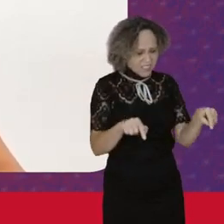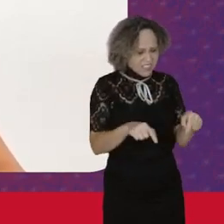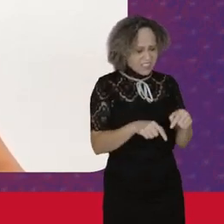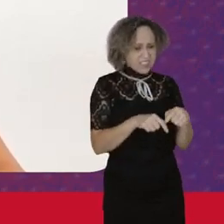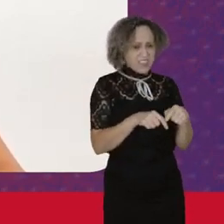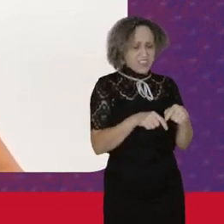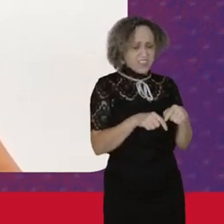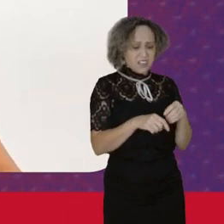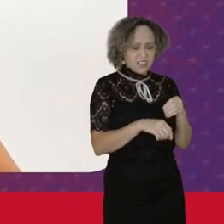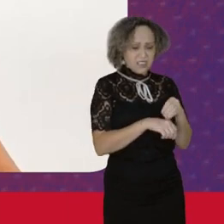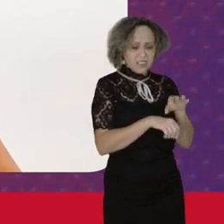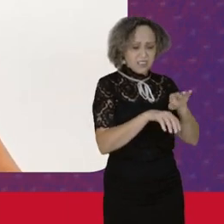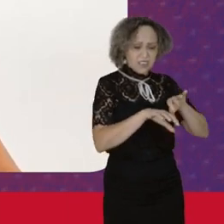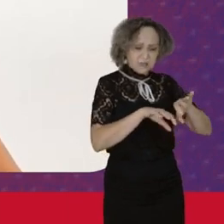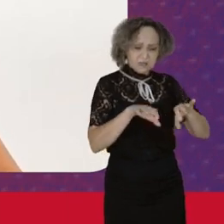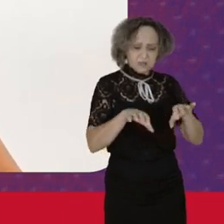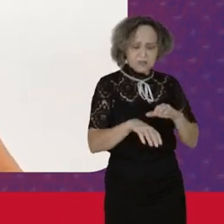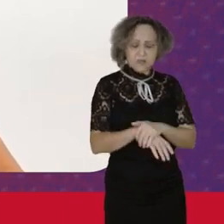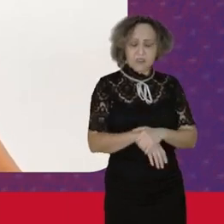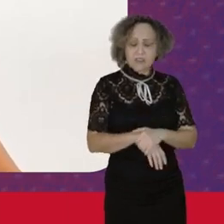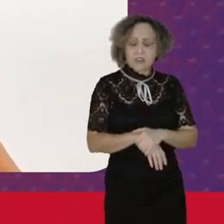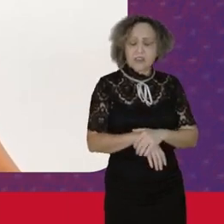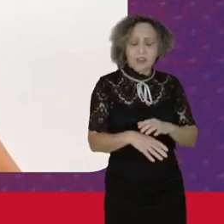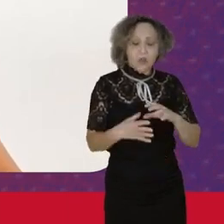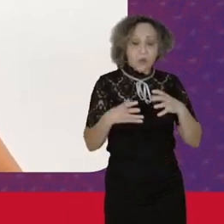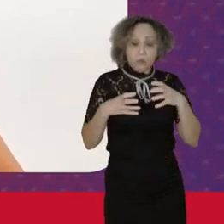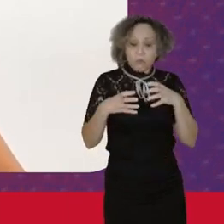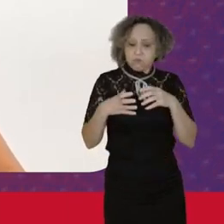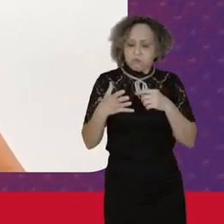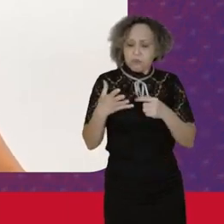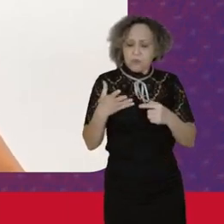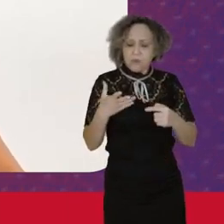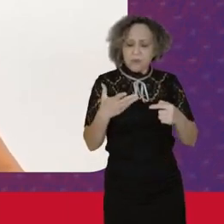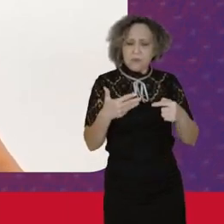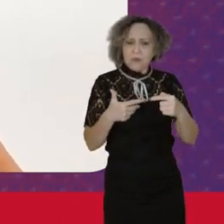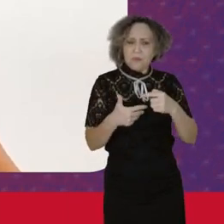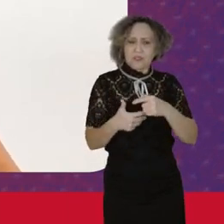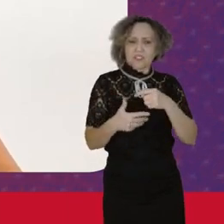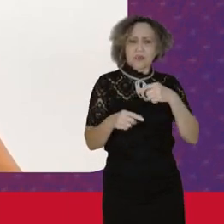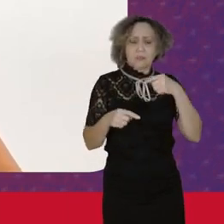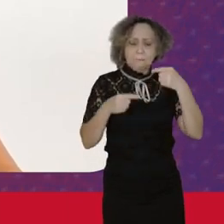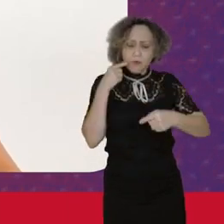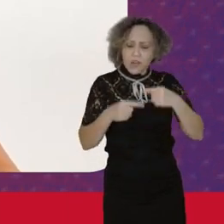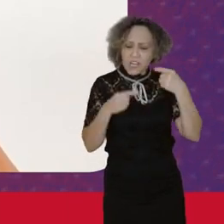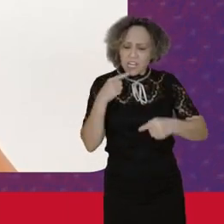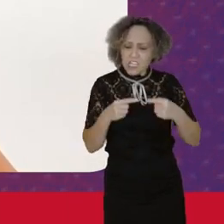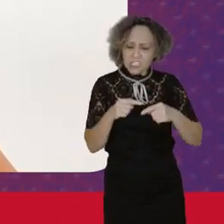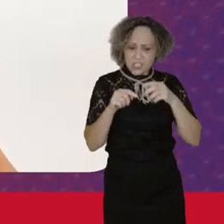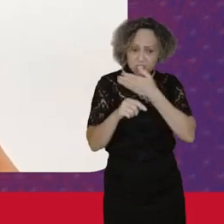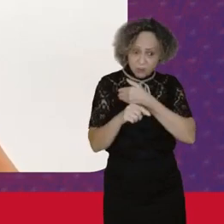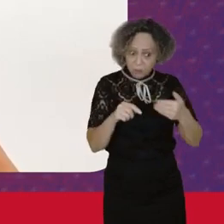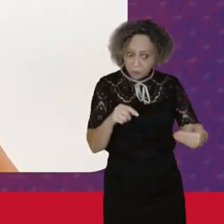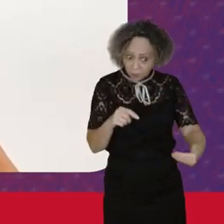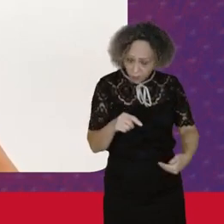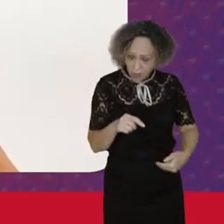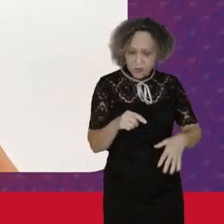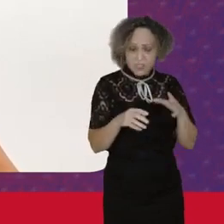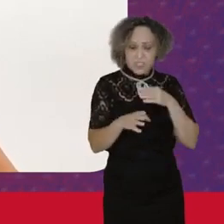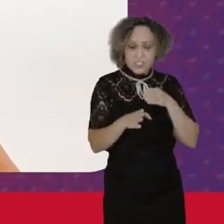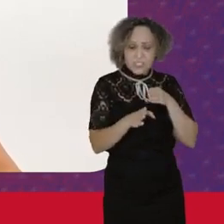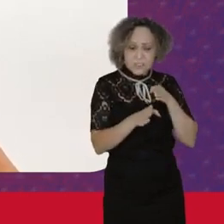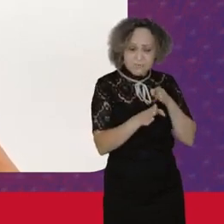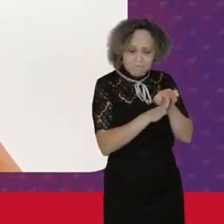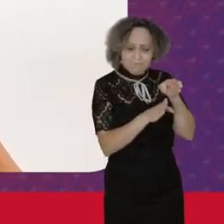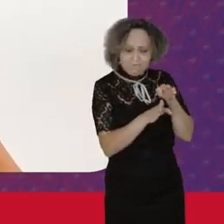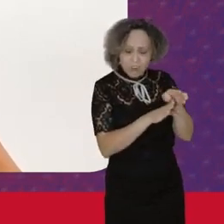de políticas públicas que devem incidir sobre esse caminhar, essa produção, esse desenvolvimento